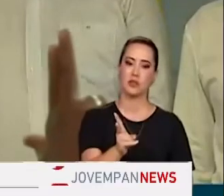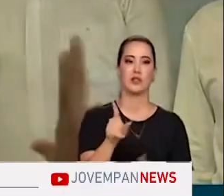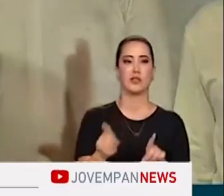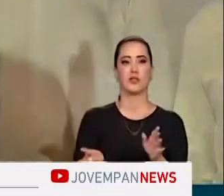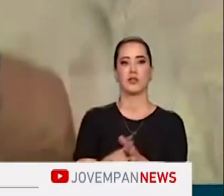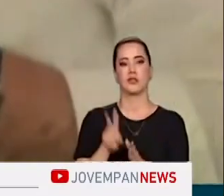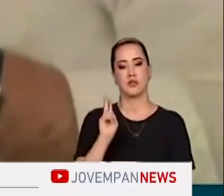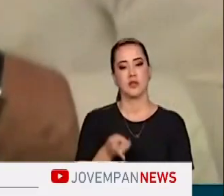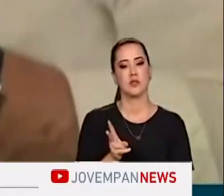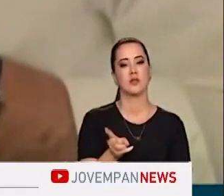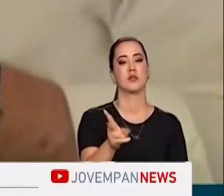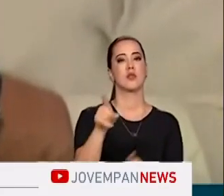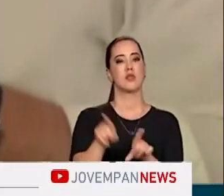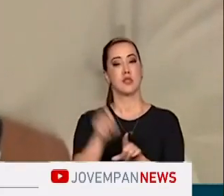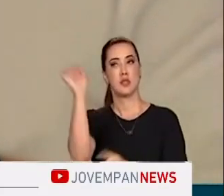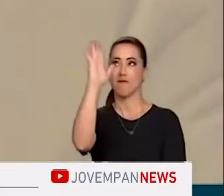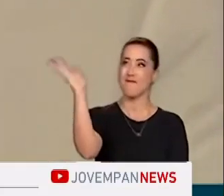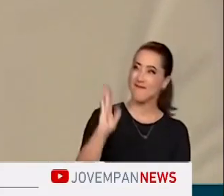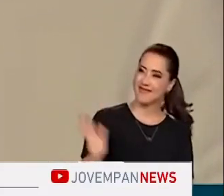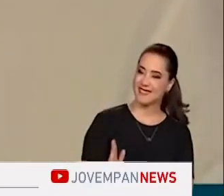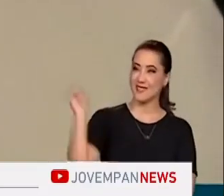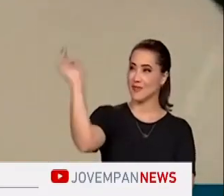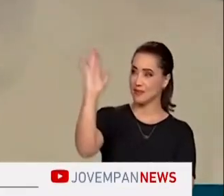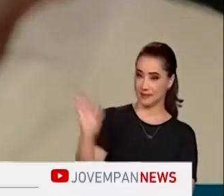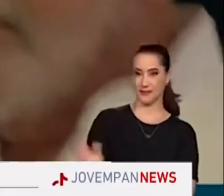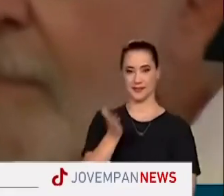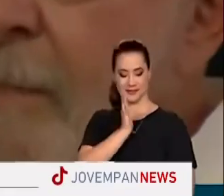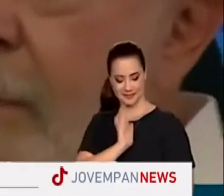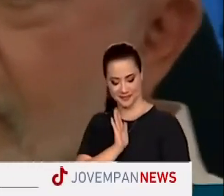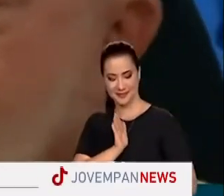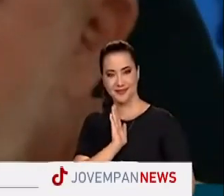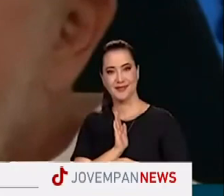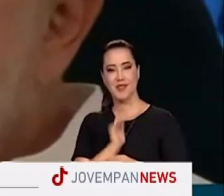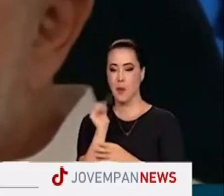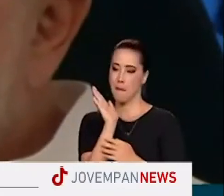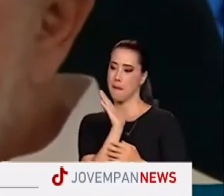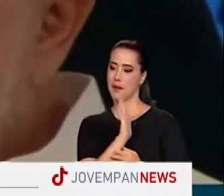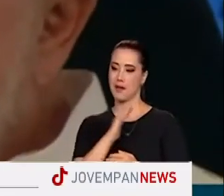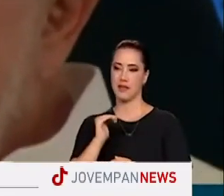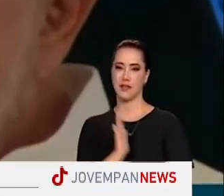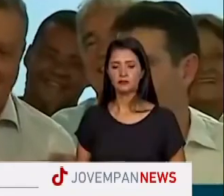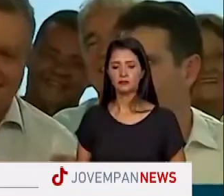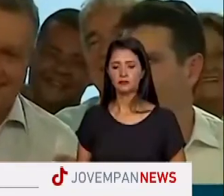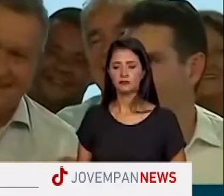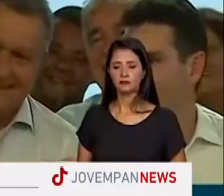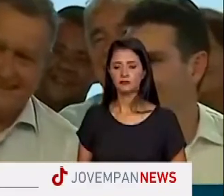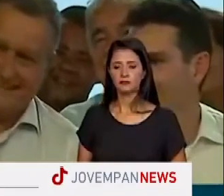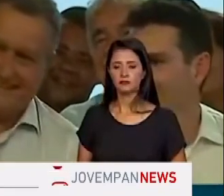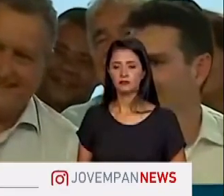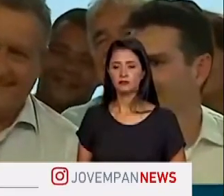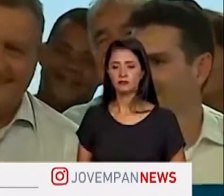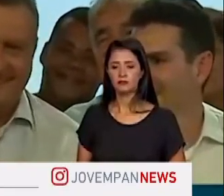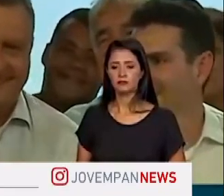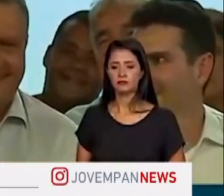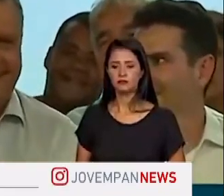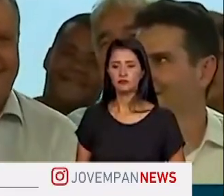de 2022, nós não tivemos tanta interferência. Havia uma grande expectativa de que, claro, com juros mais altos, os bancos também iriam reagir os